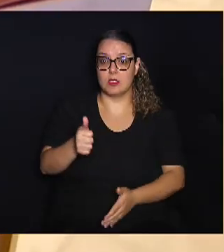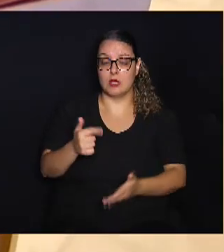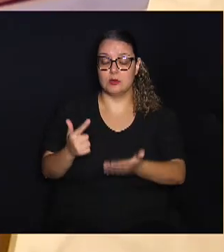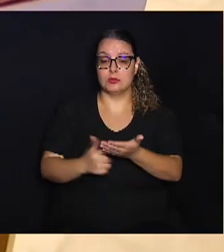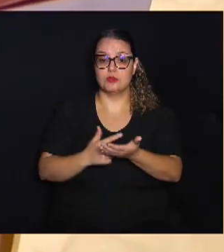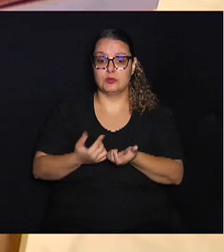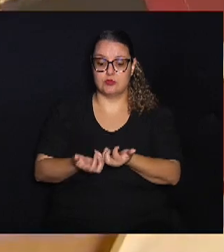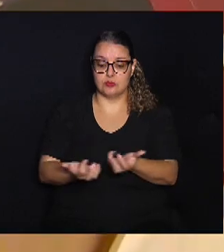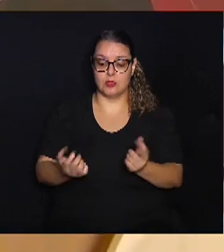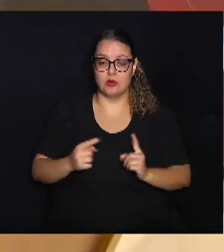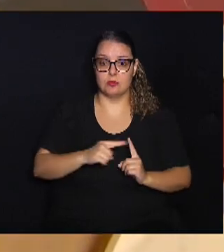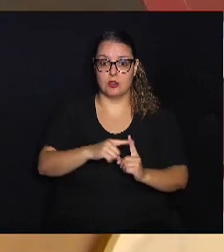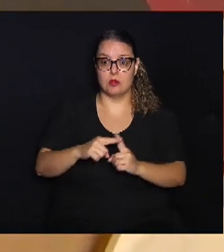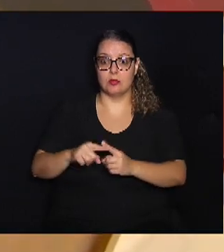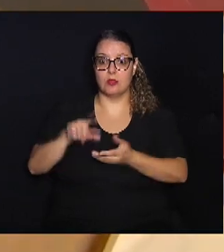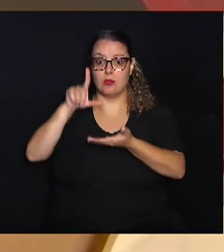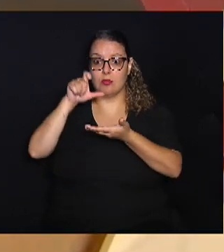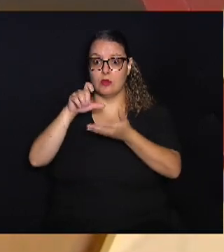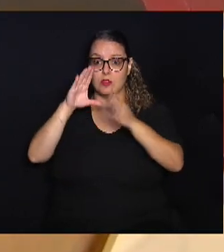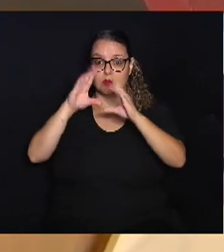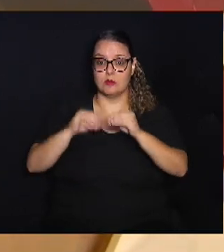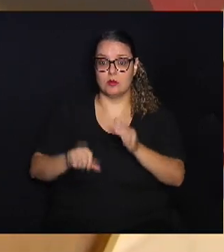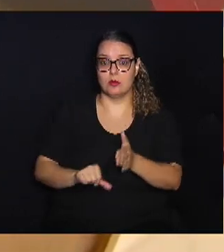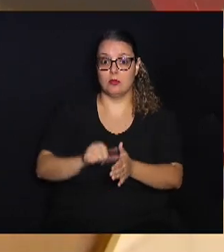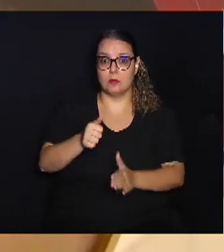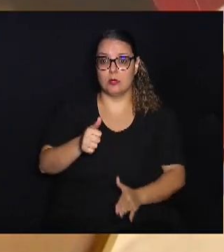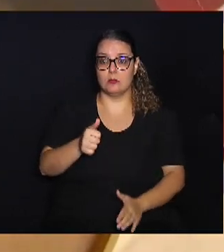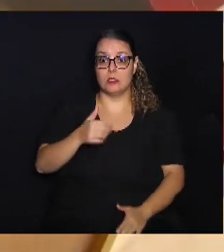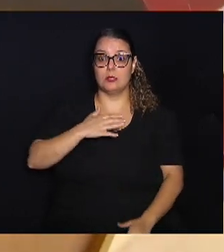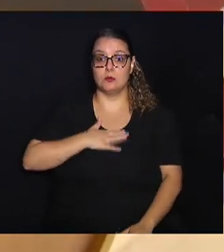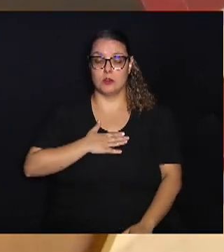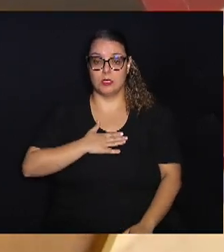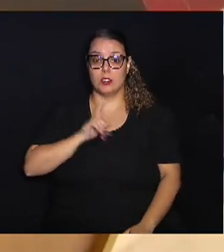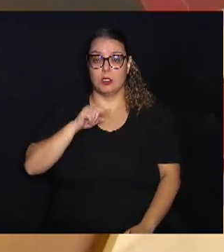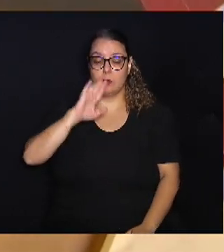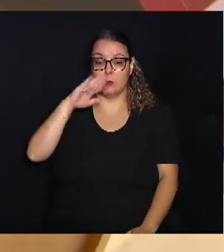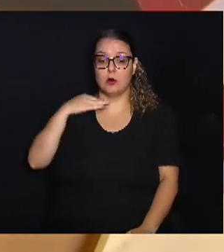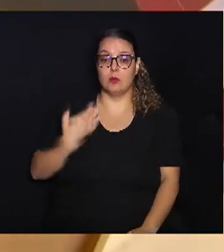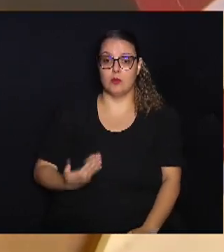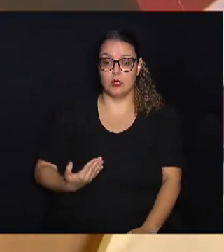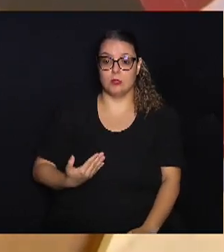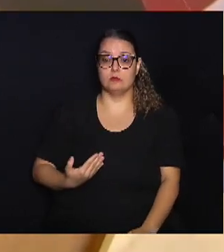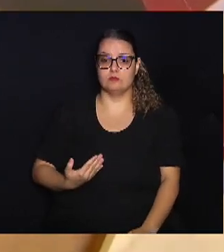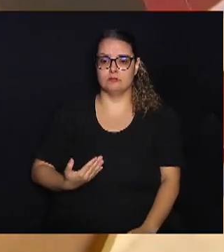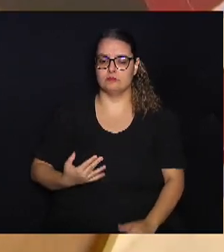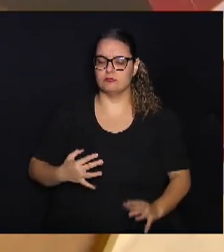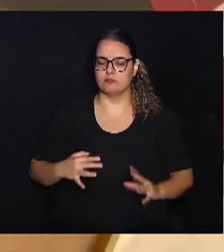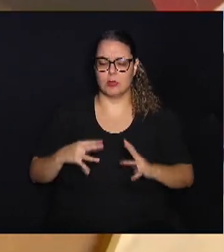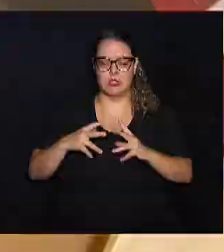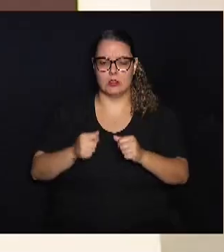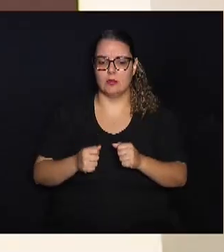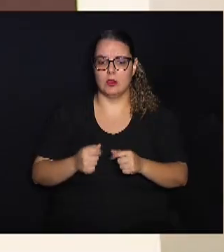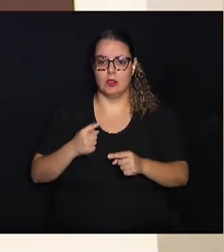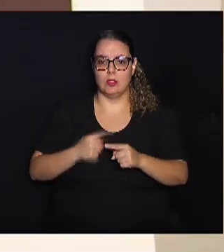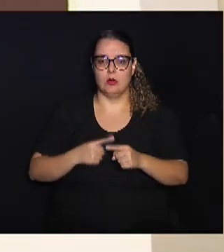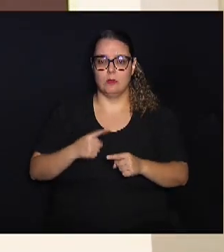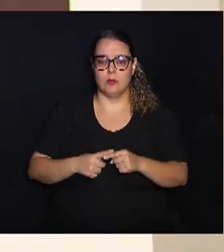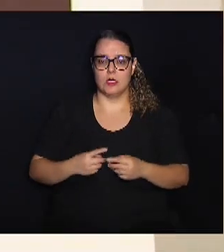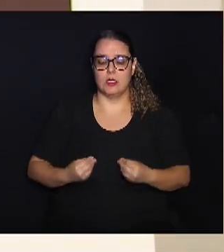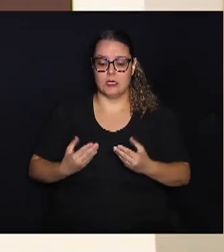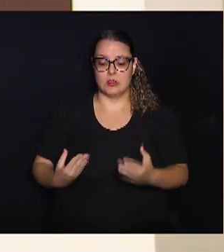cemitério com fotografia noturna foi pioneiro. E isso para mim é uma honra generalizada, porque trazer de volta à